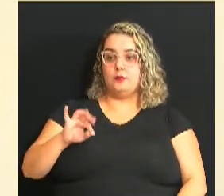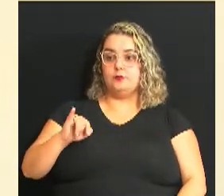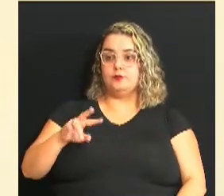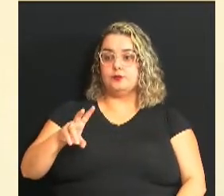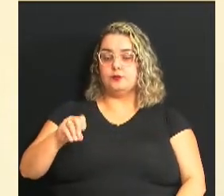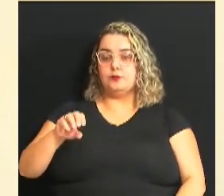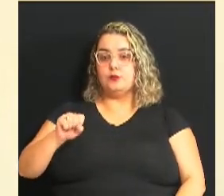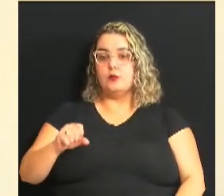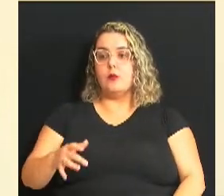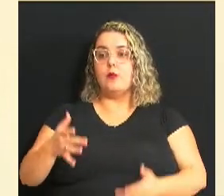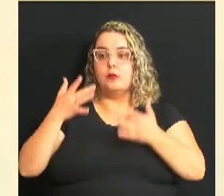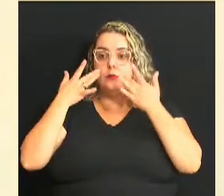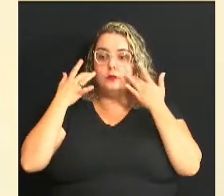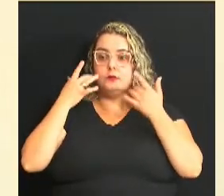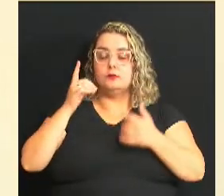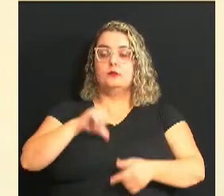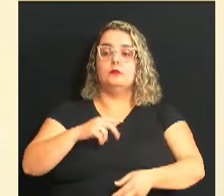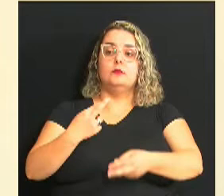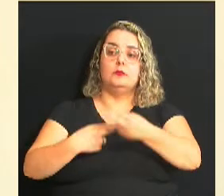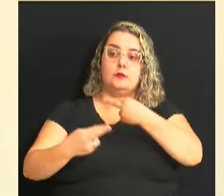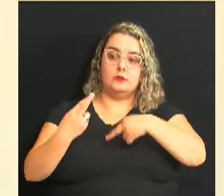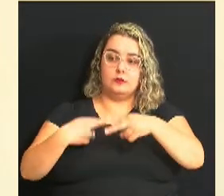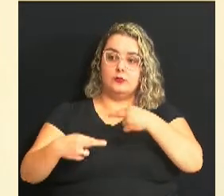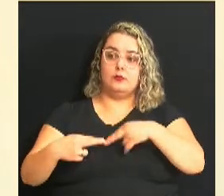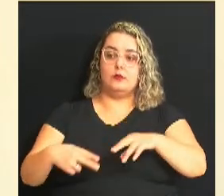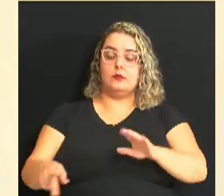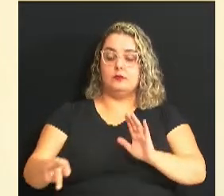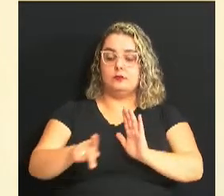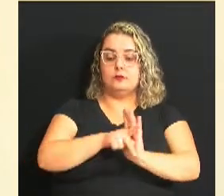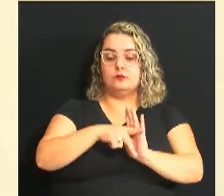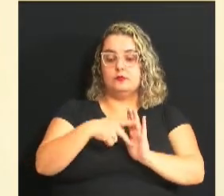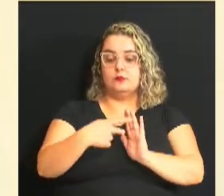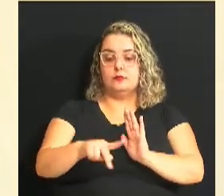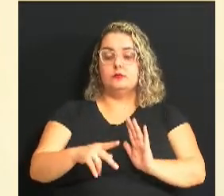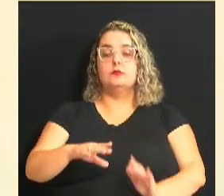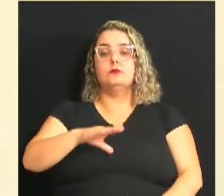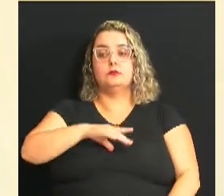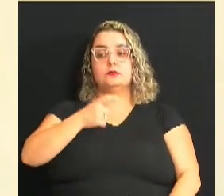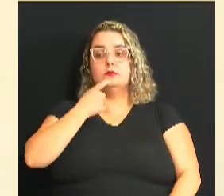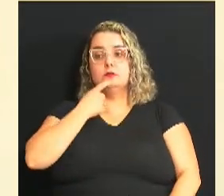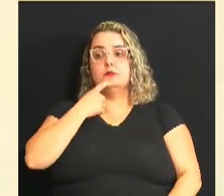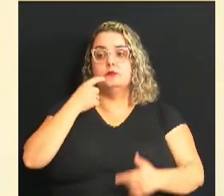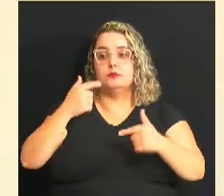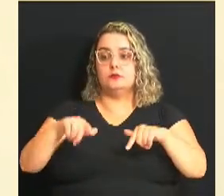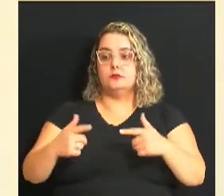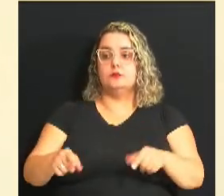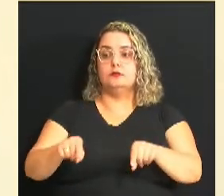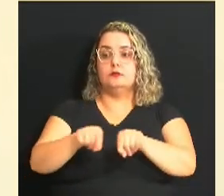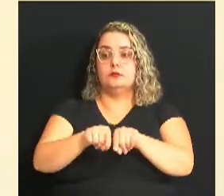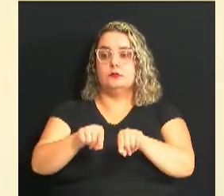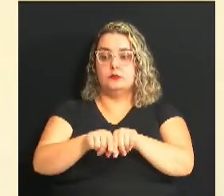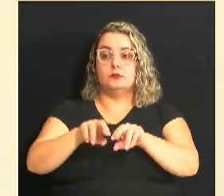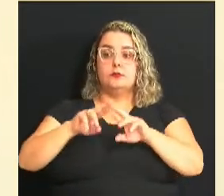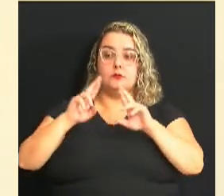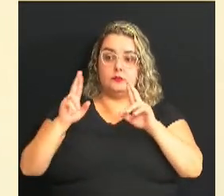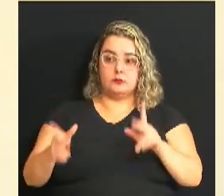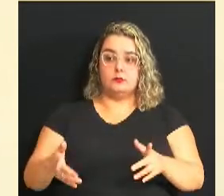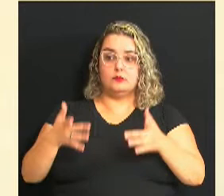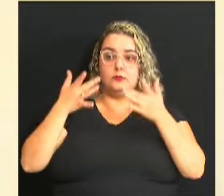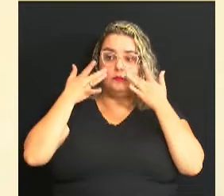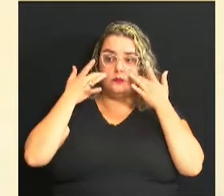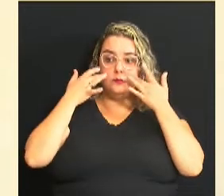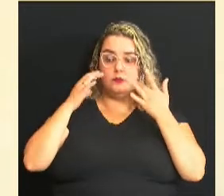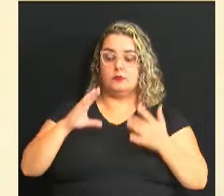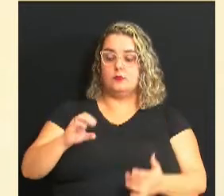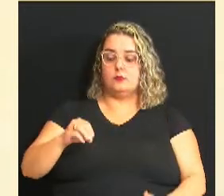e que têm essa relação de pertencimento aí com a cidade e com o território. Também muito diferente desses teatros mais comerciais,